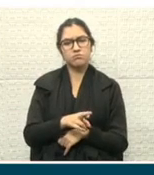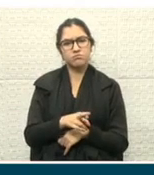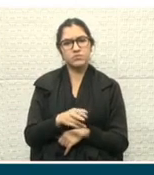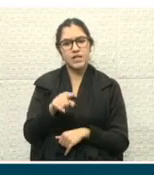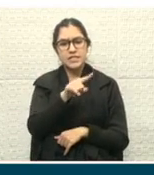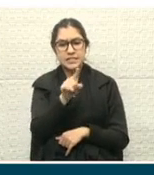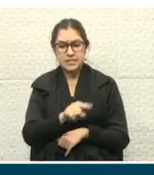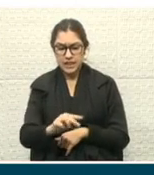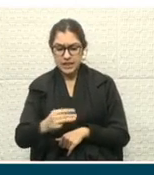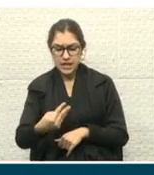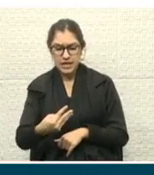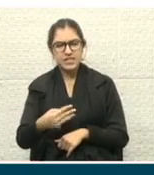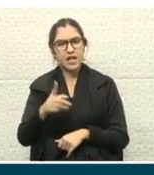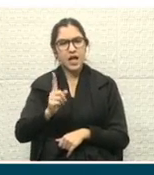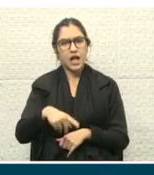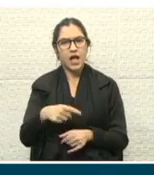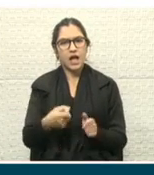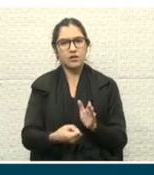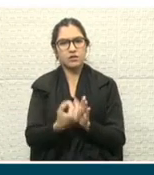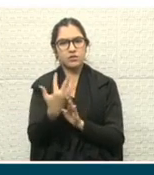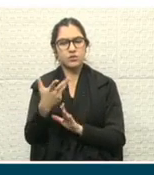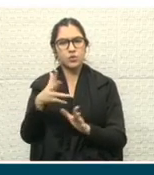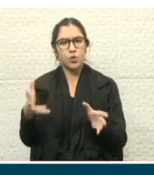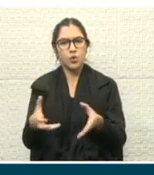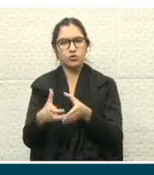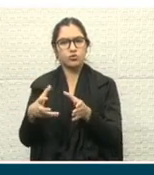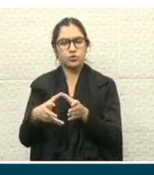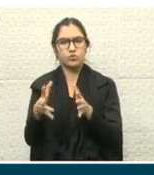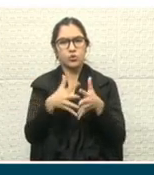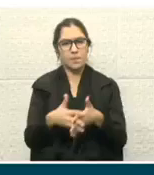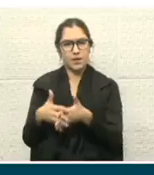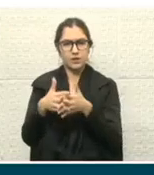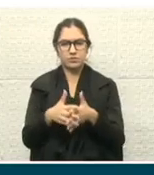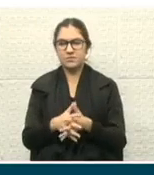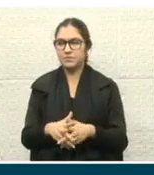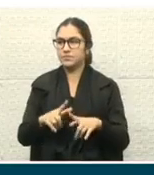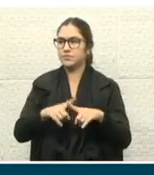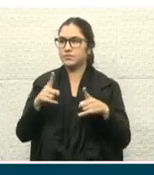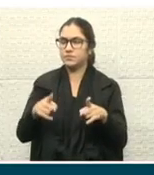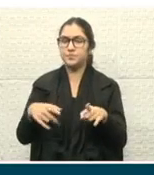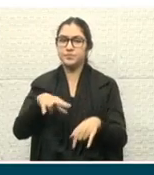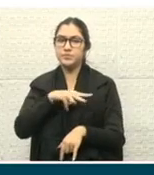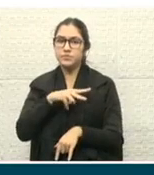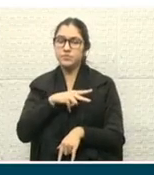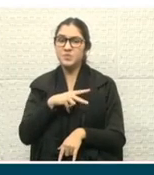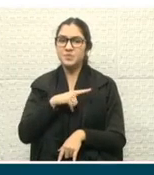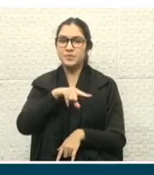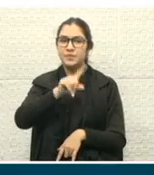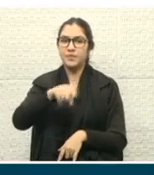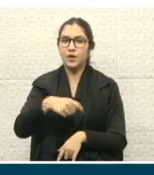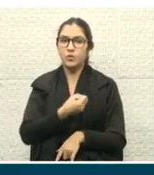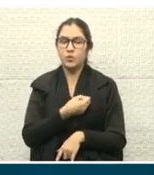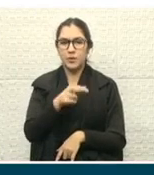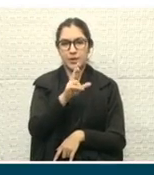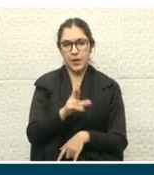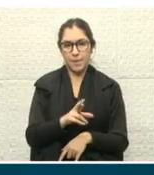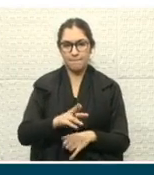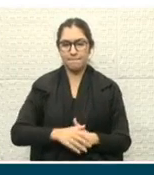esse z3, ele é um elemento do conjunto de números complexos, mas em particular, ele é um número